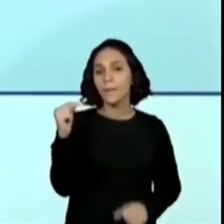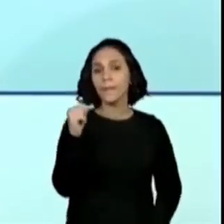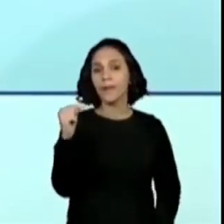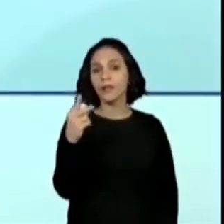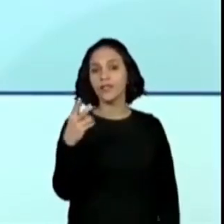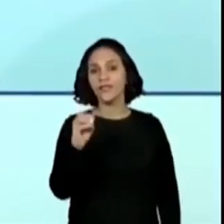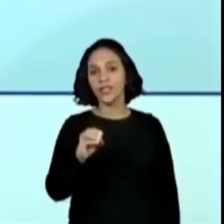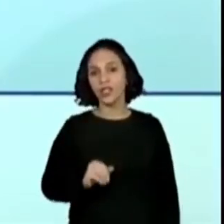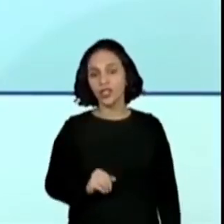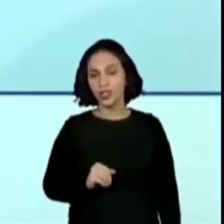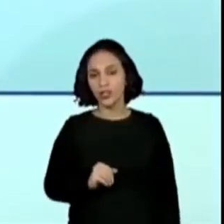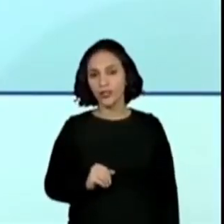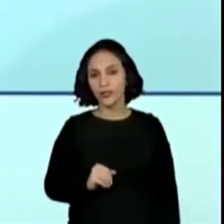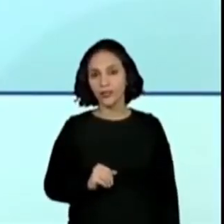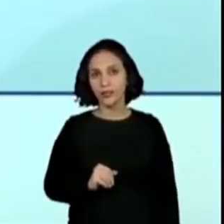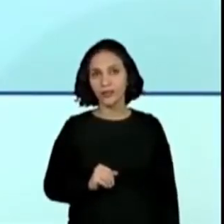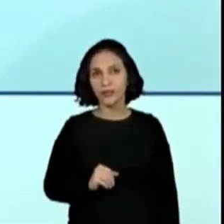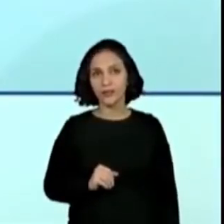20